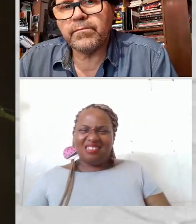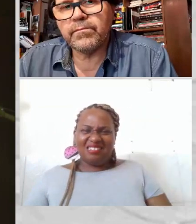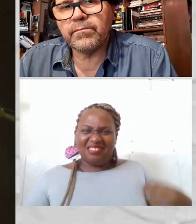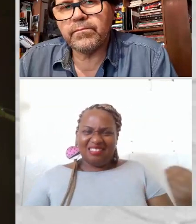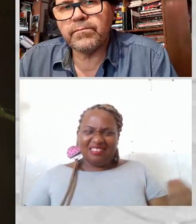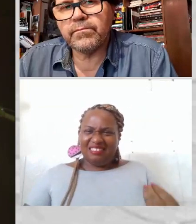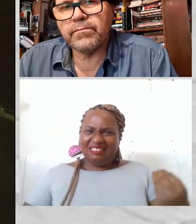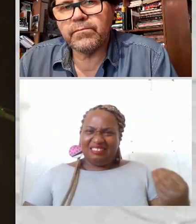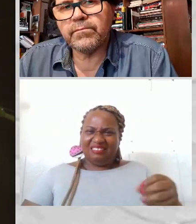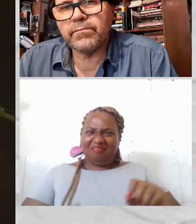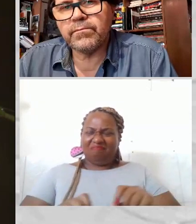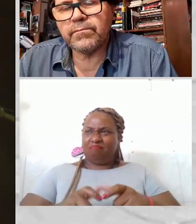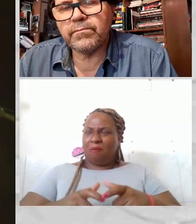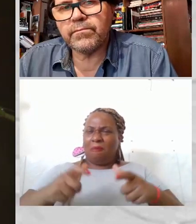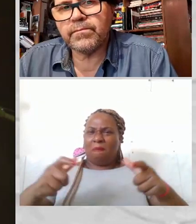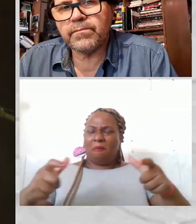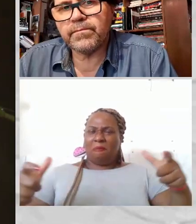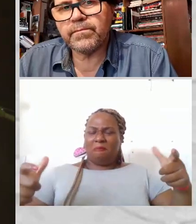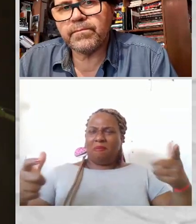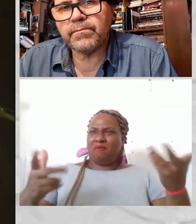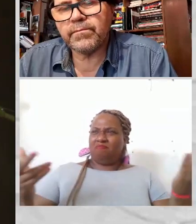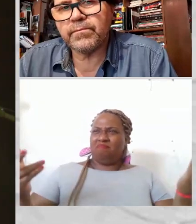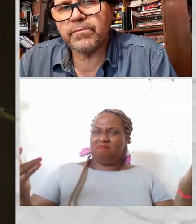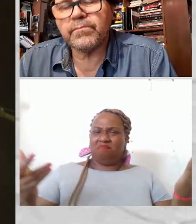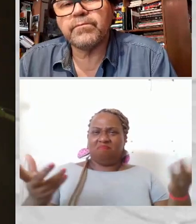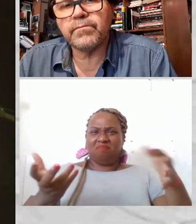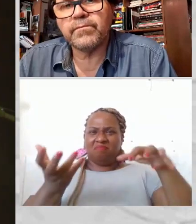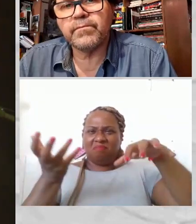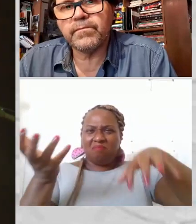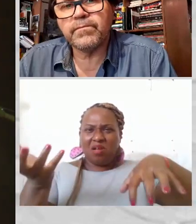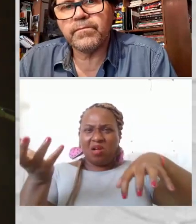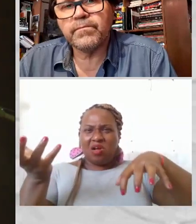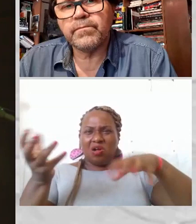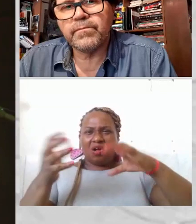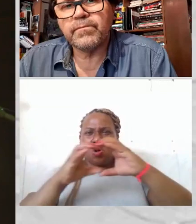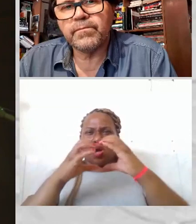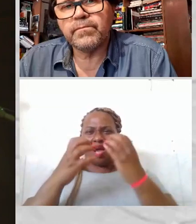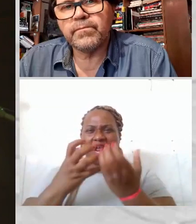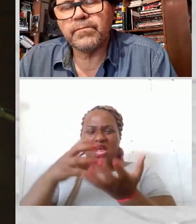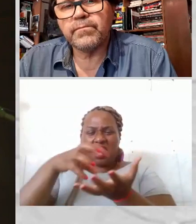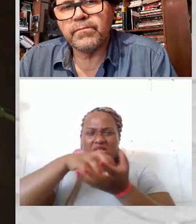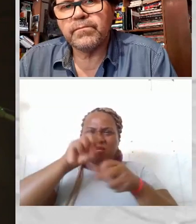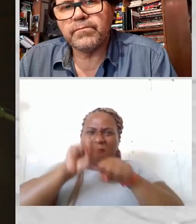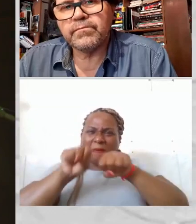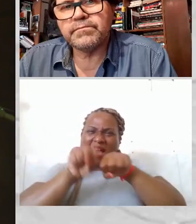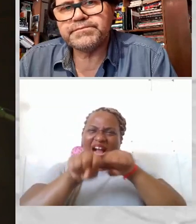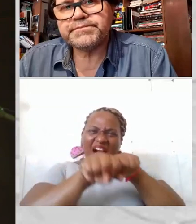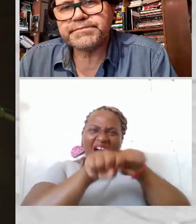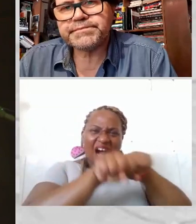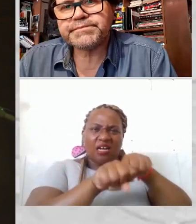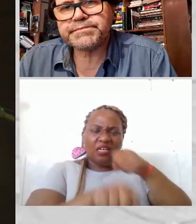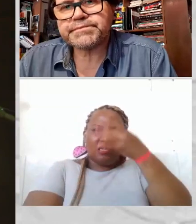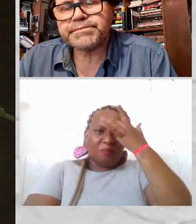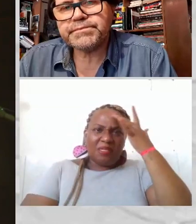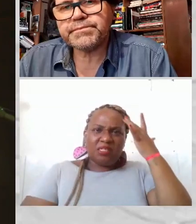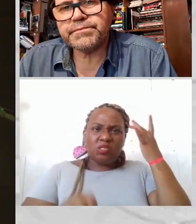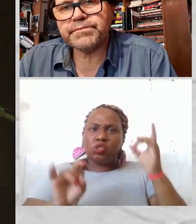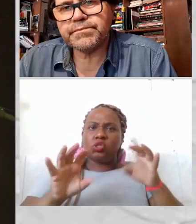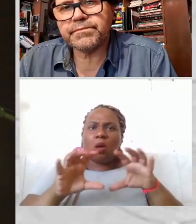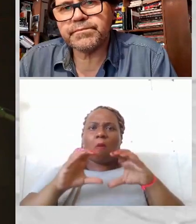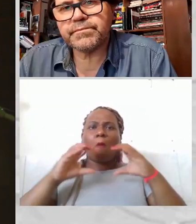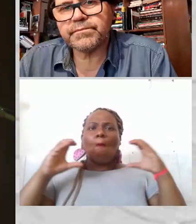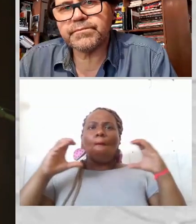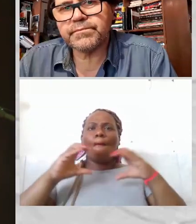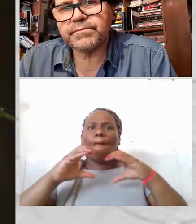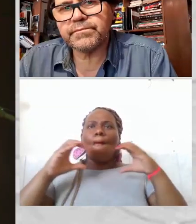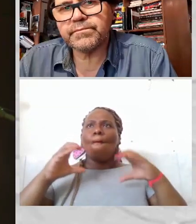que vem assolando esse país, com esse Congresso que se omitindo com esse genocídio e o Congresso se omitindo com relação às providências que tem